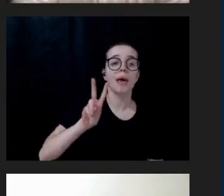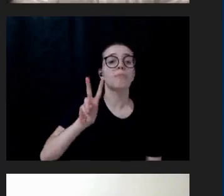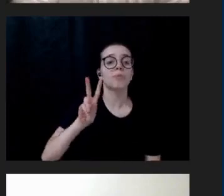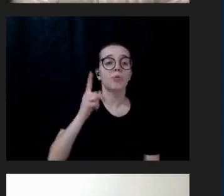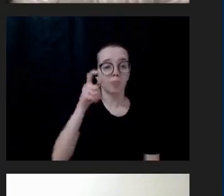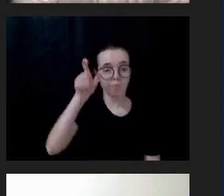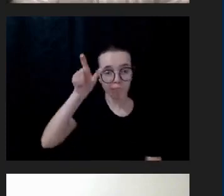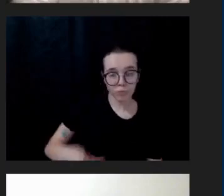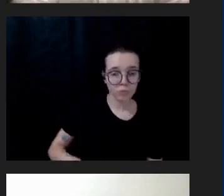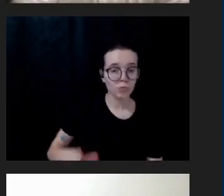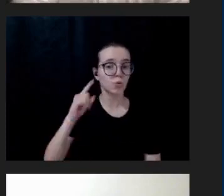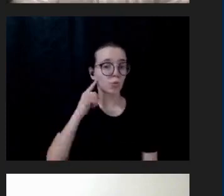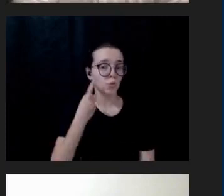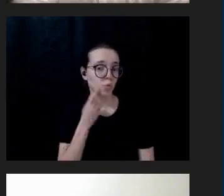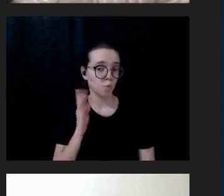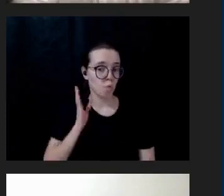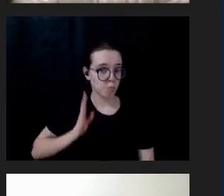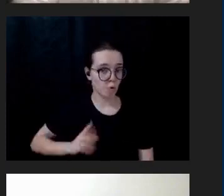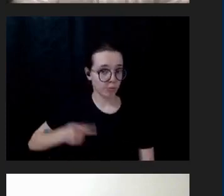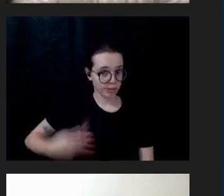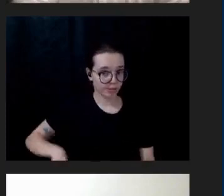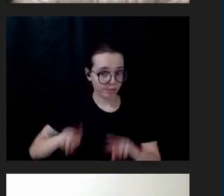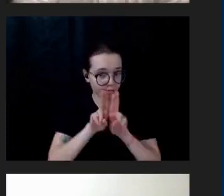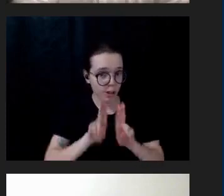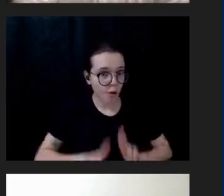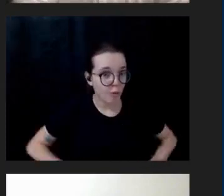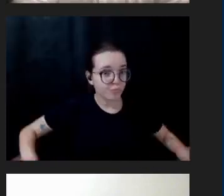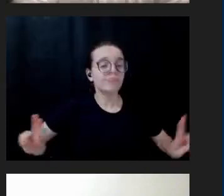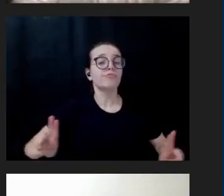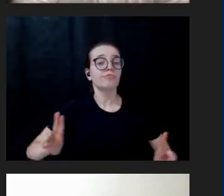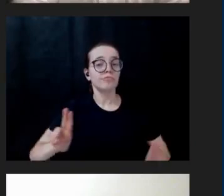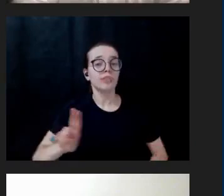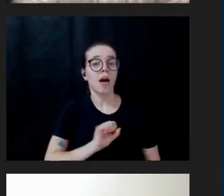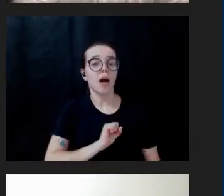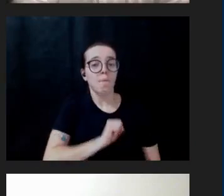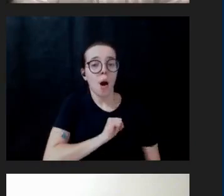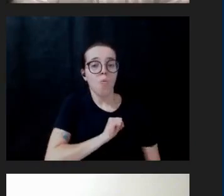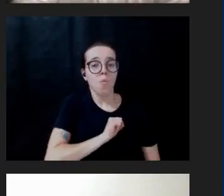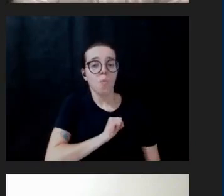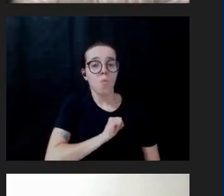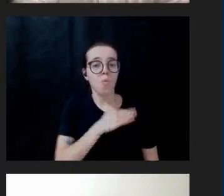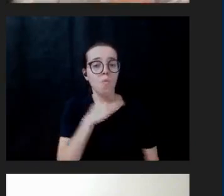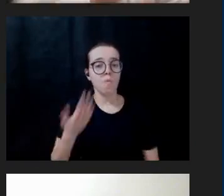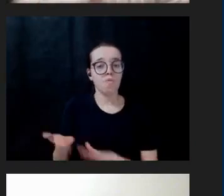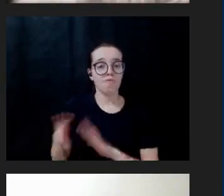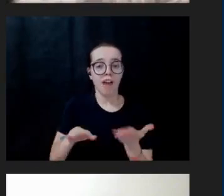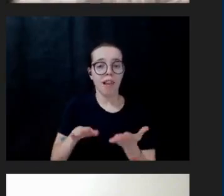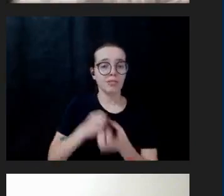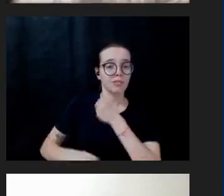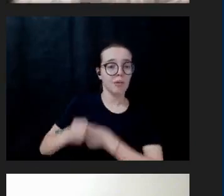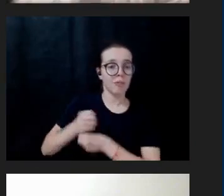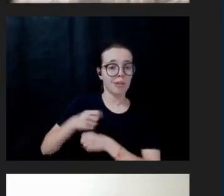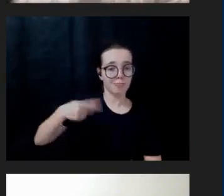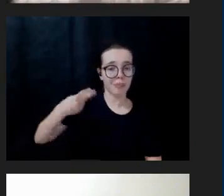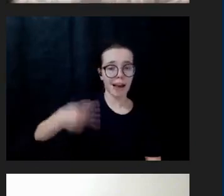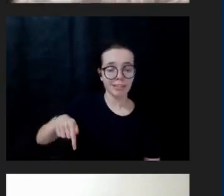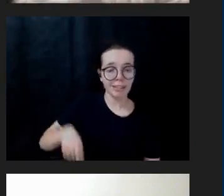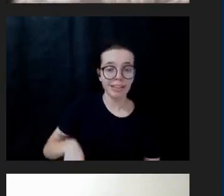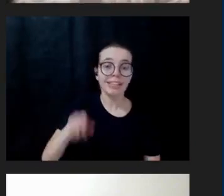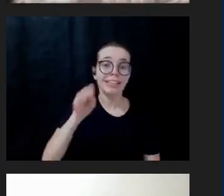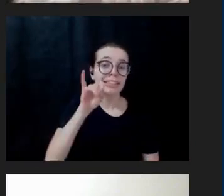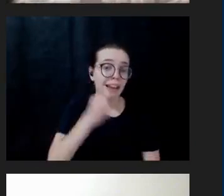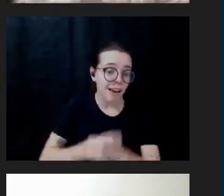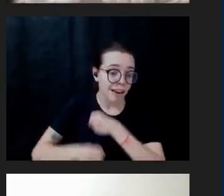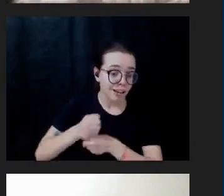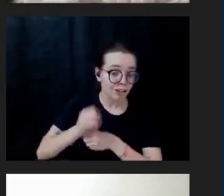ano passado de Oh, infarto. meu Deus. Fiquei pensando que se essa palestra tivesse ocorrido no passado,